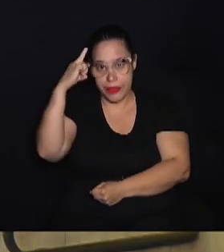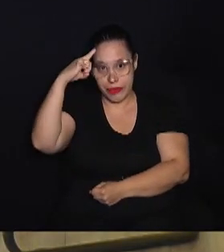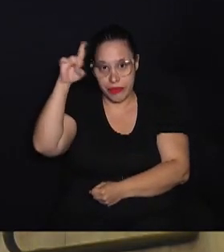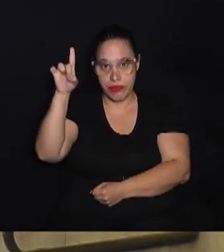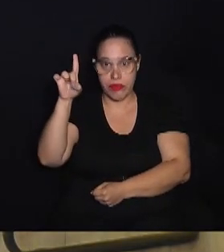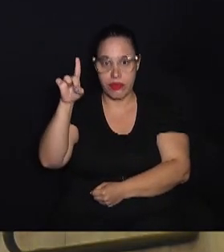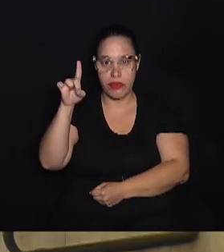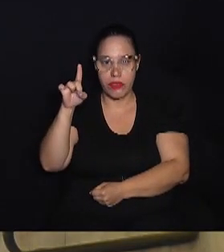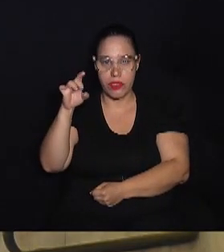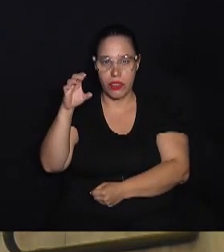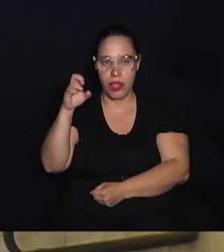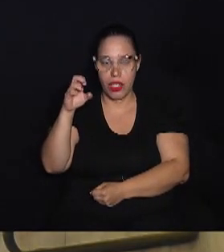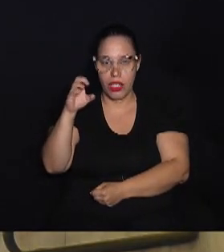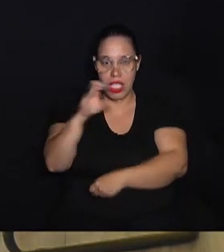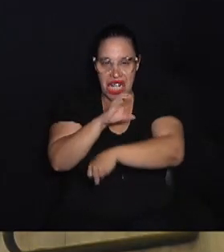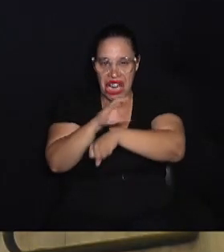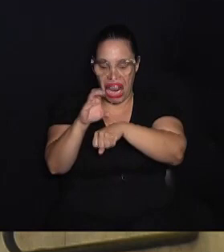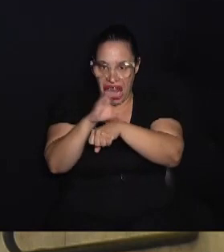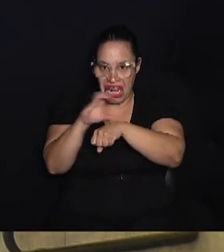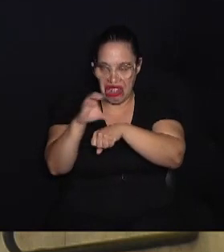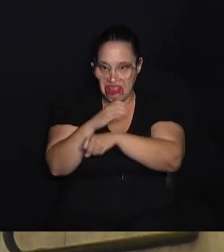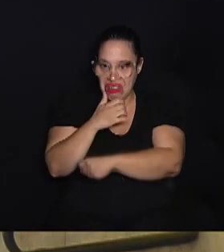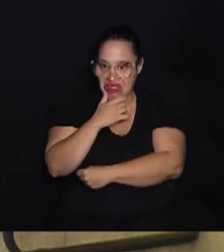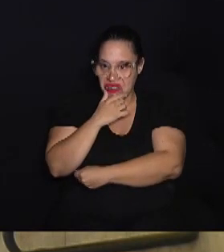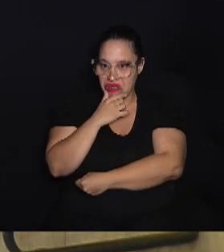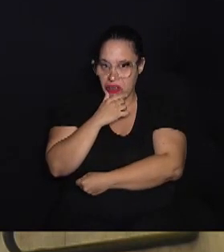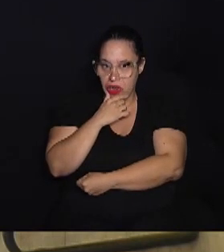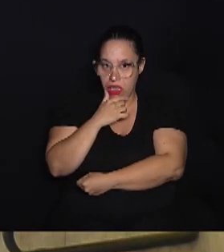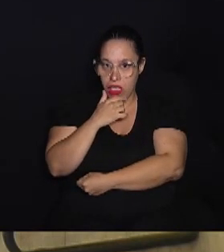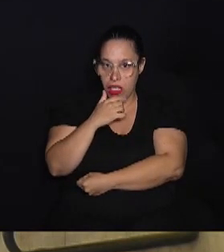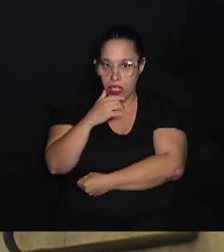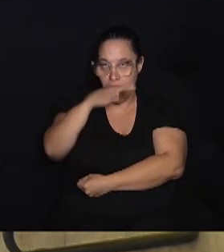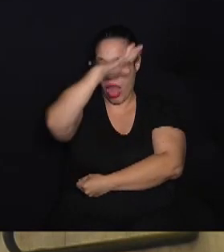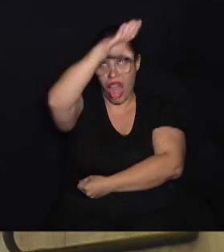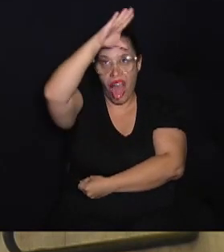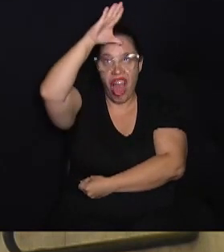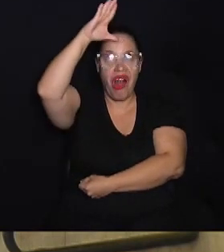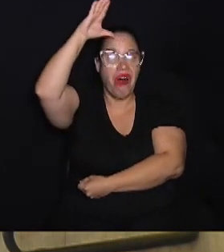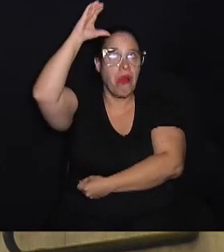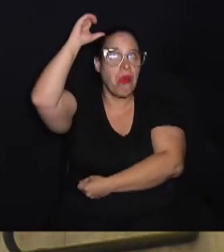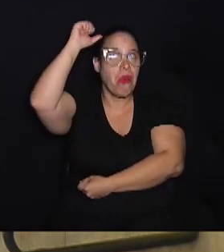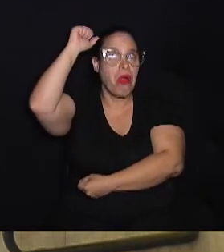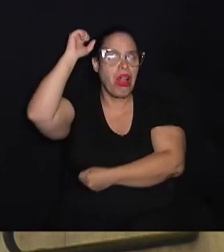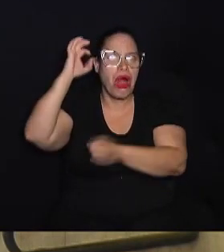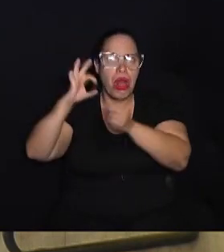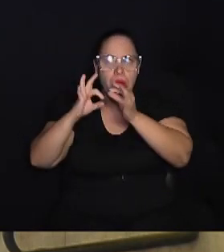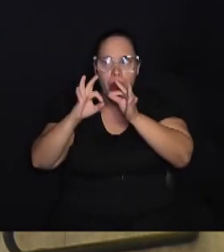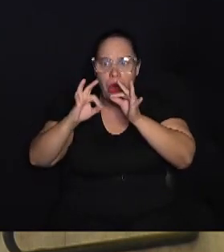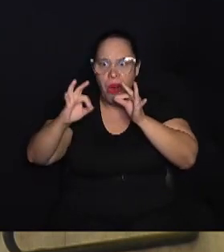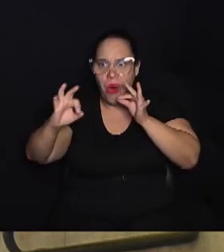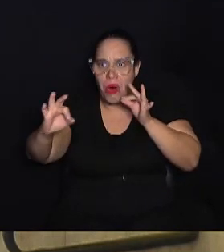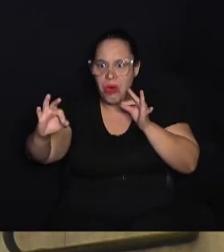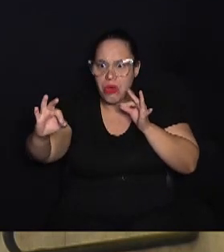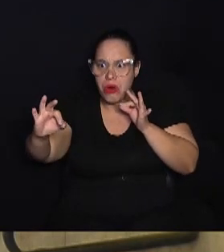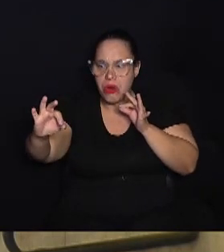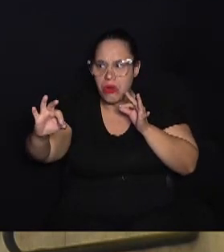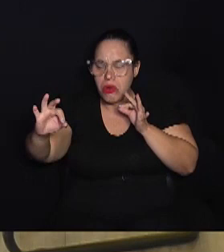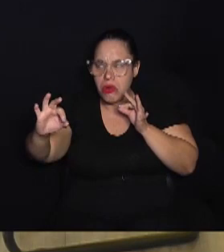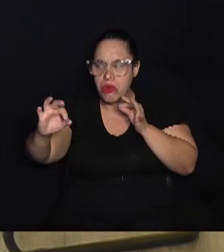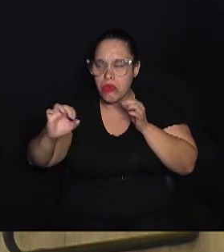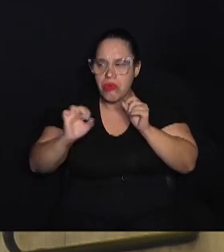dias cinzentos tem a ver com alguma coisa com a Amazônia que está tão longe da gente? E qual é essa relação, caso